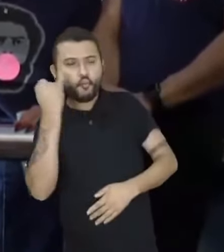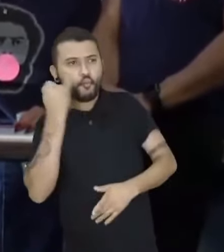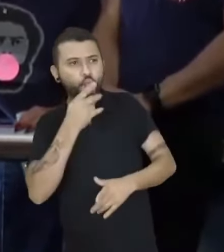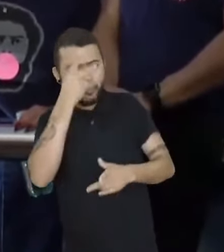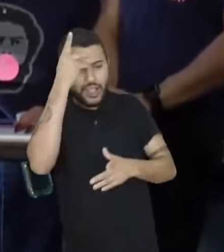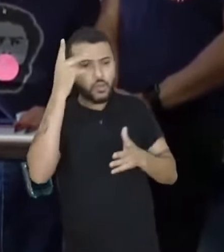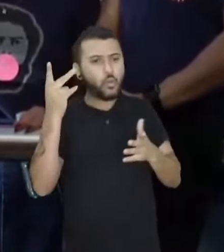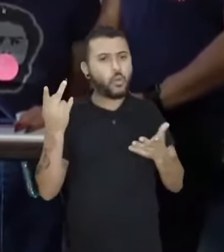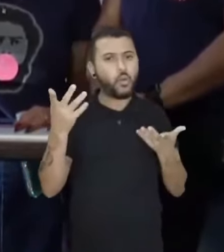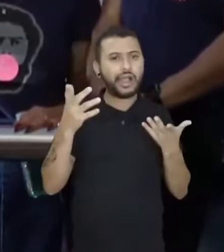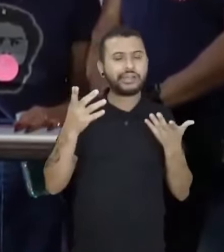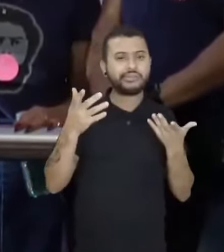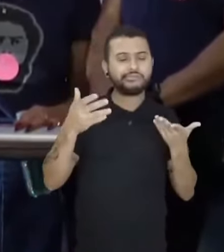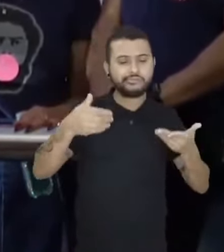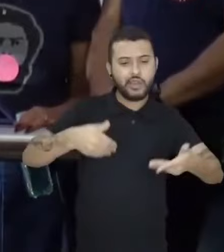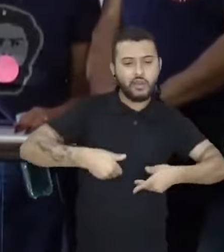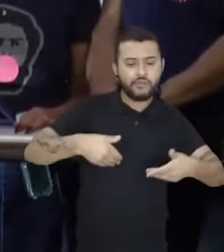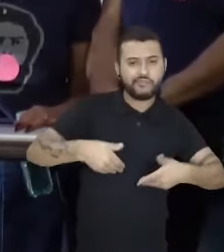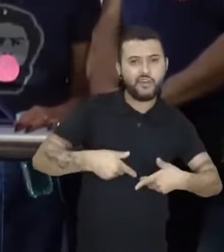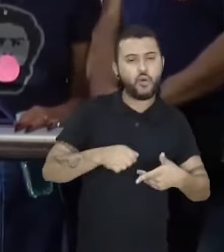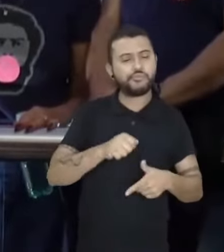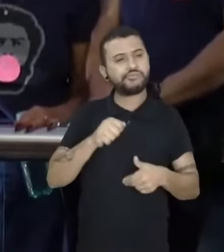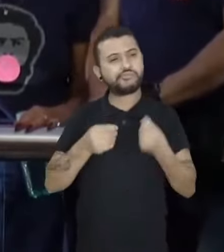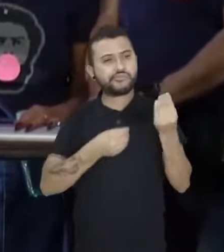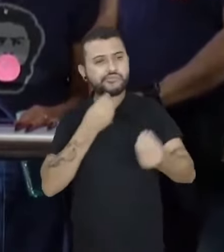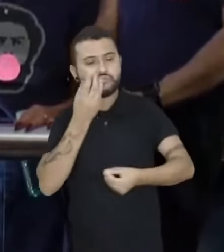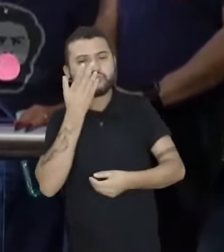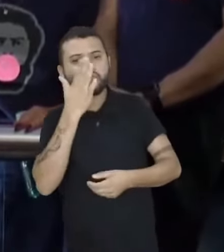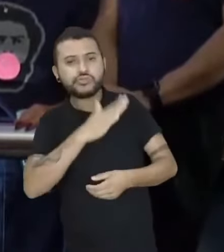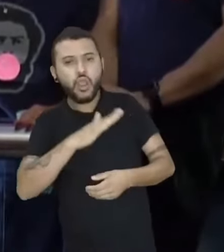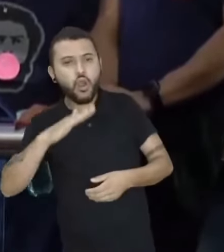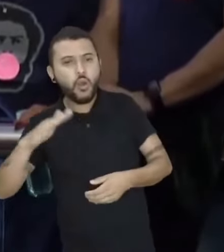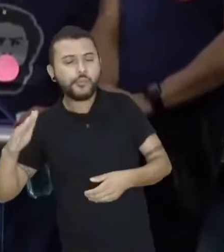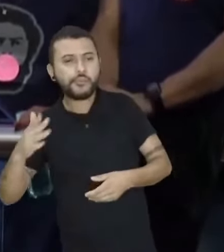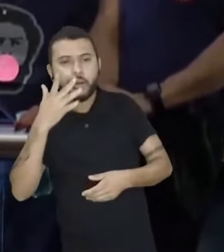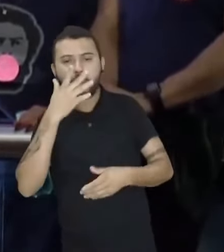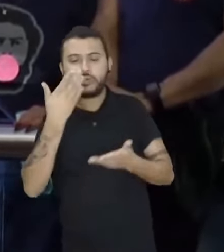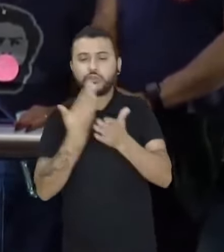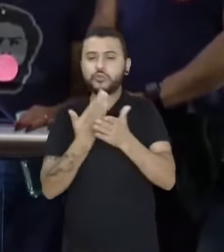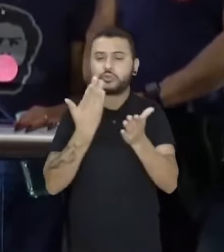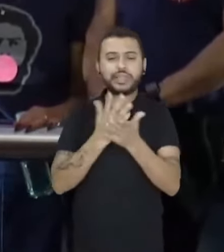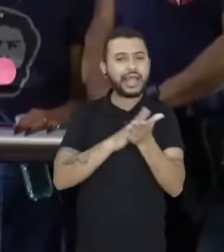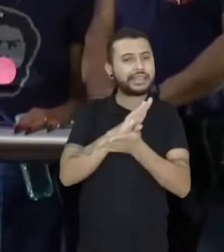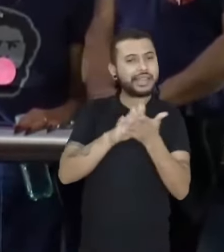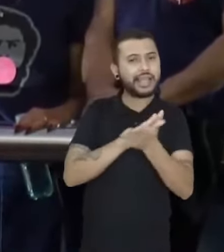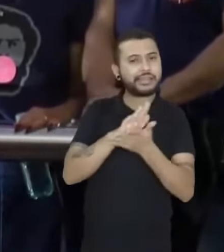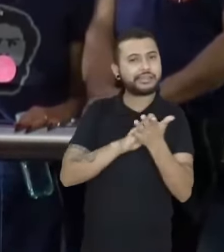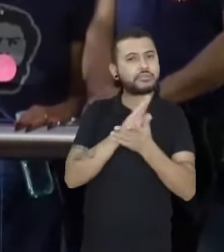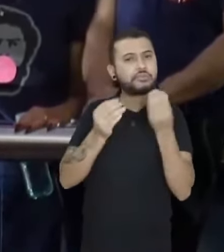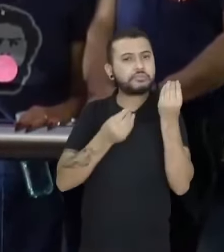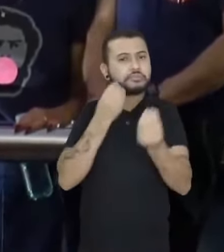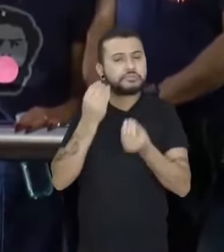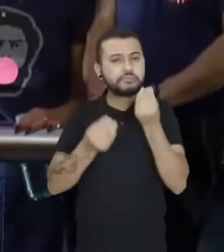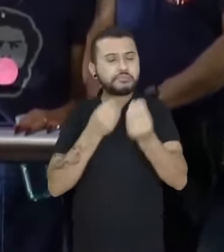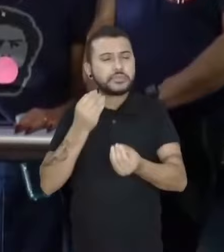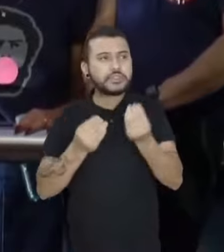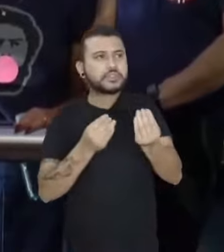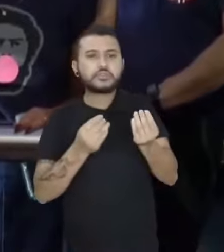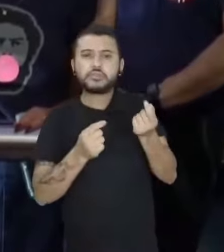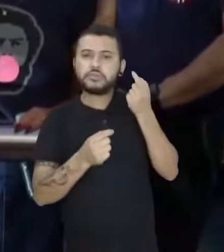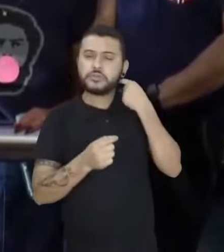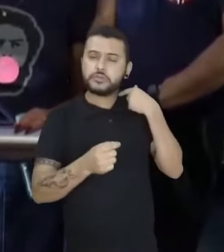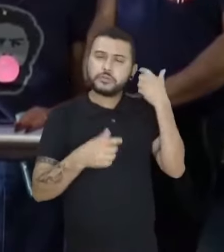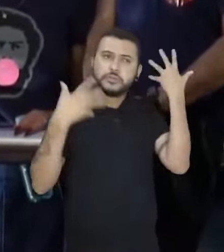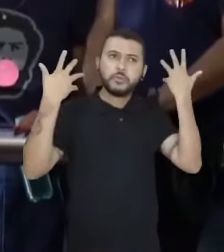região que tinha mais crianças deixando de ir na escola. Eu ficava horrorizado